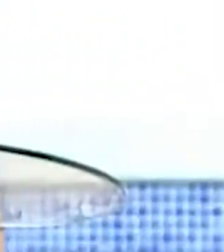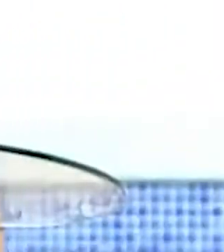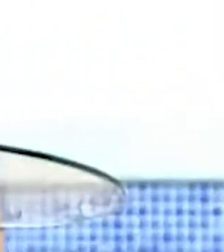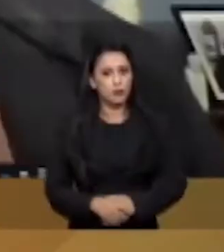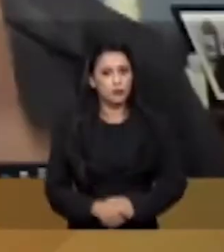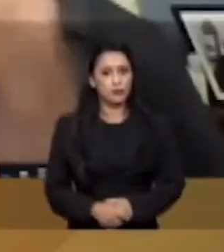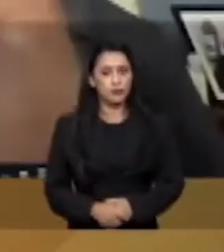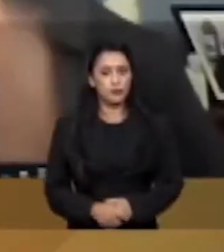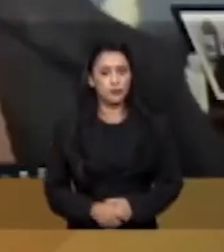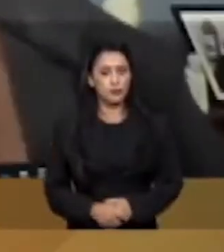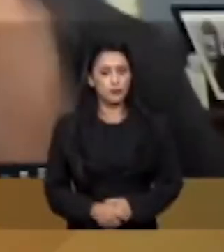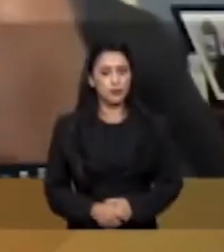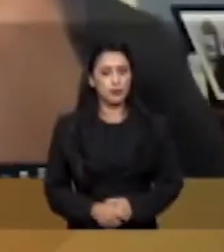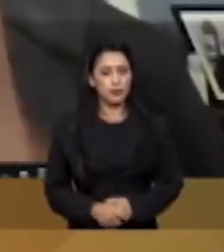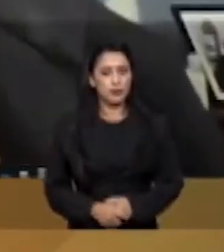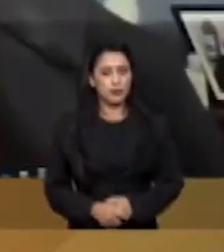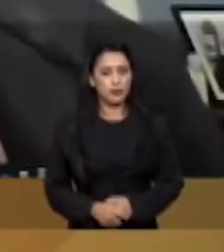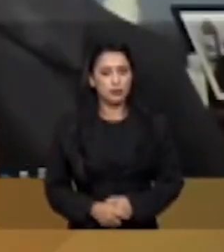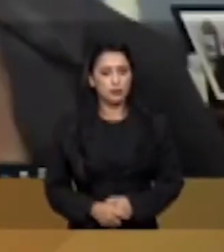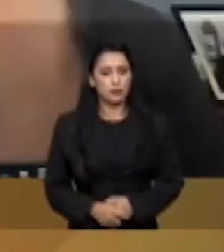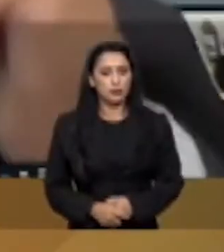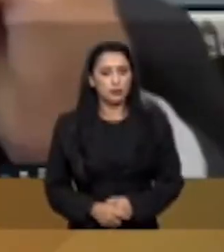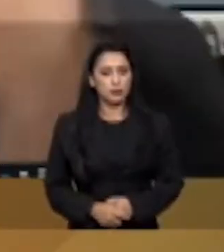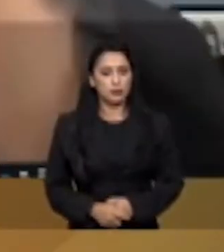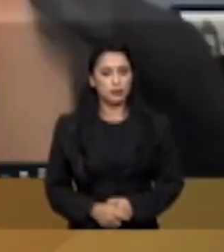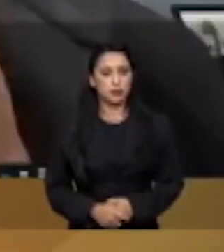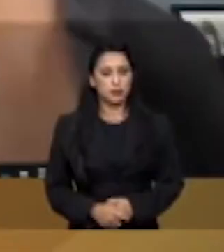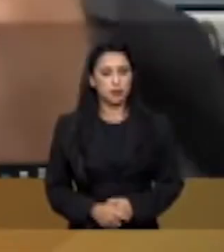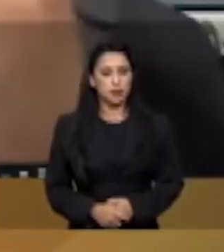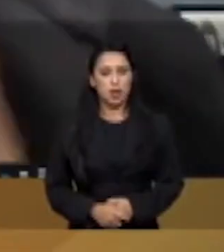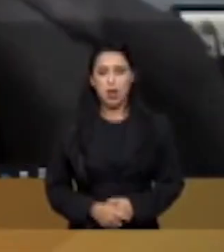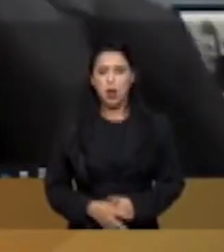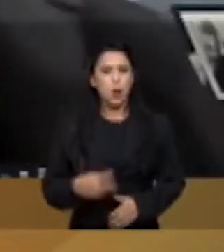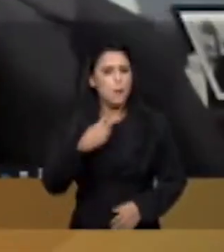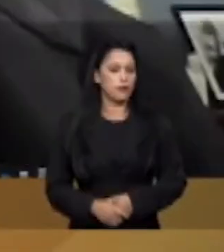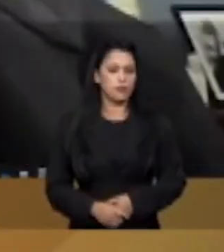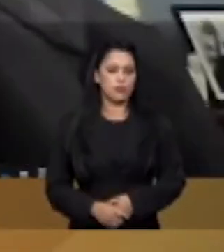irmãos. Não tentemos embair, não tentemos